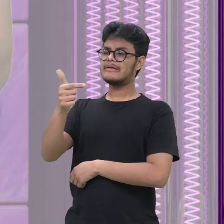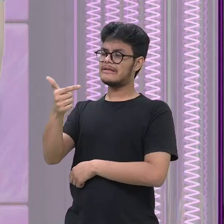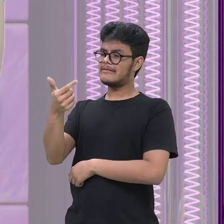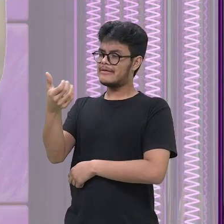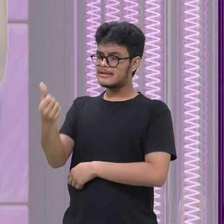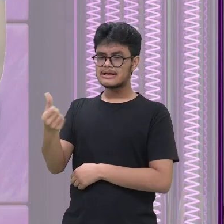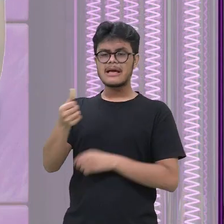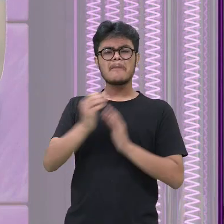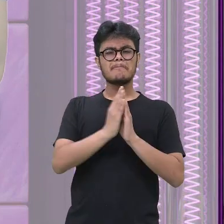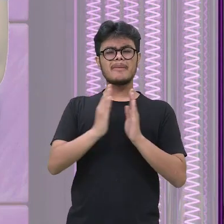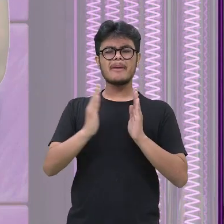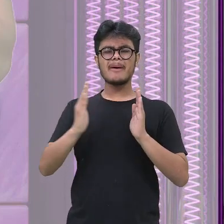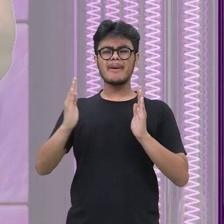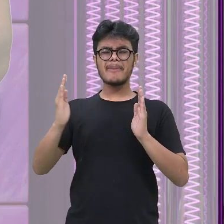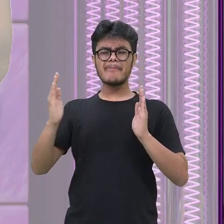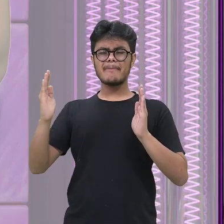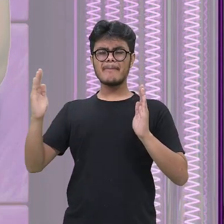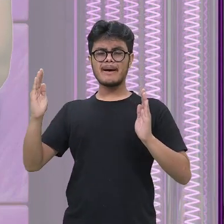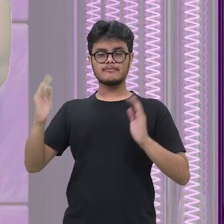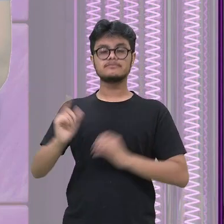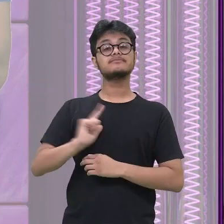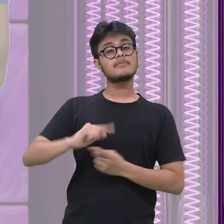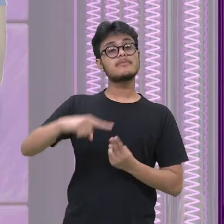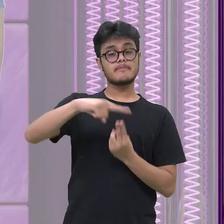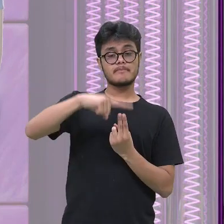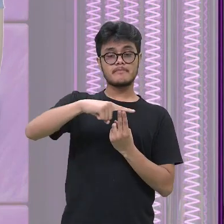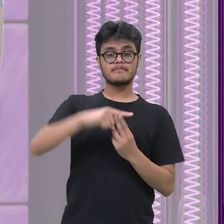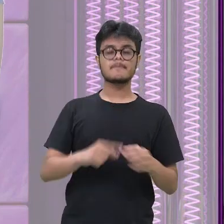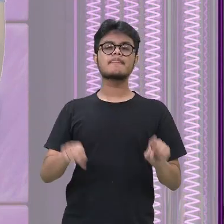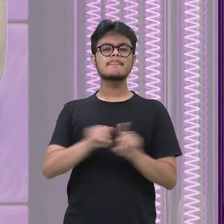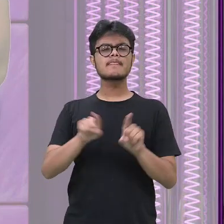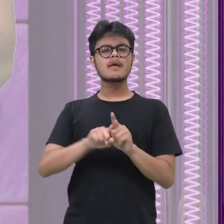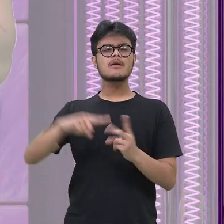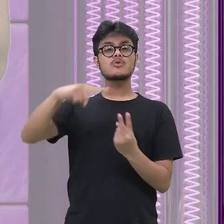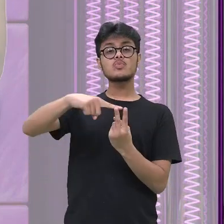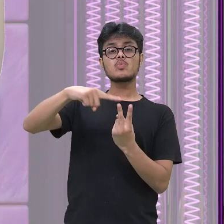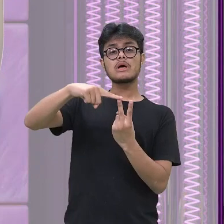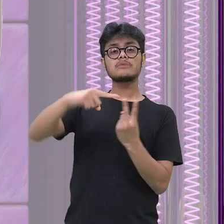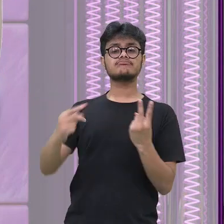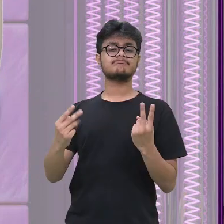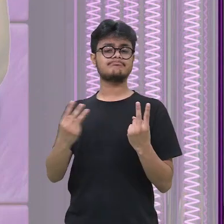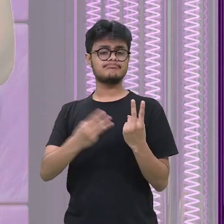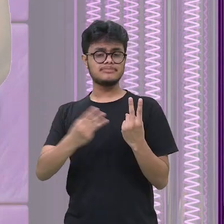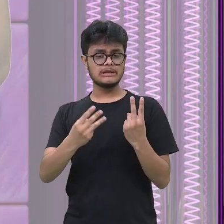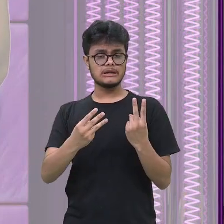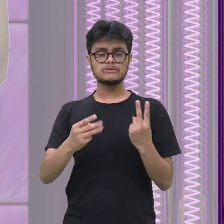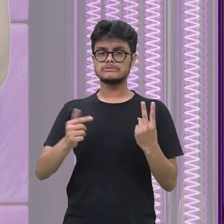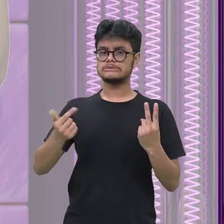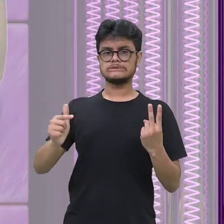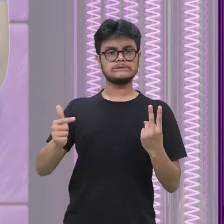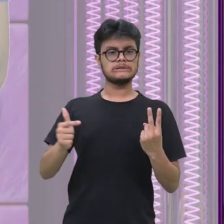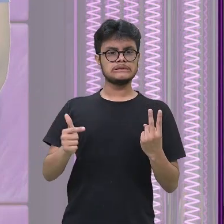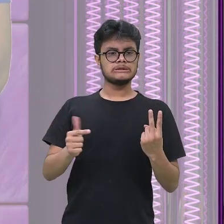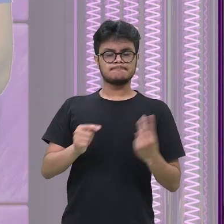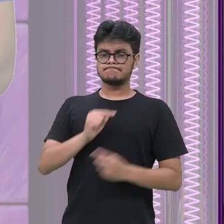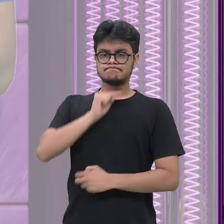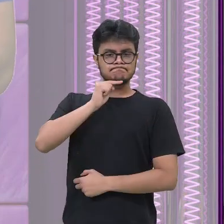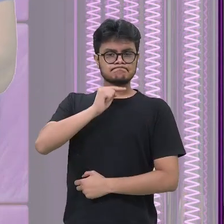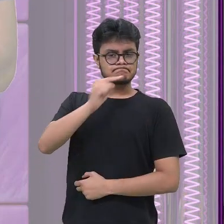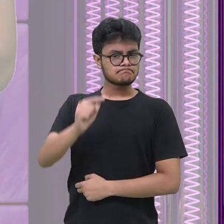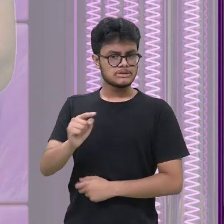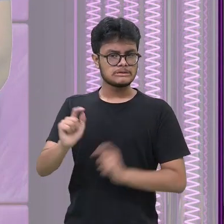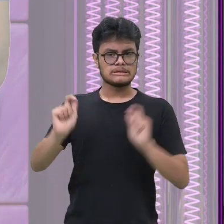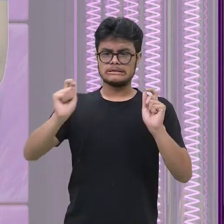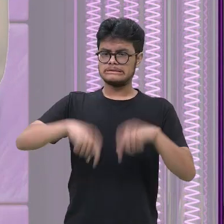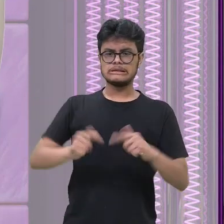3,1415926. É o número π. Também eu tenho a raiz quadrada de 3, que eu não consigo escrever como sendo,